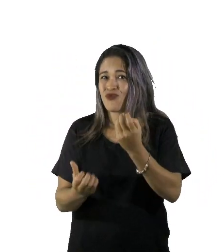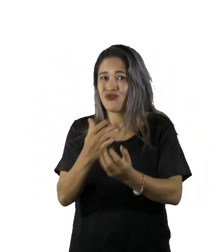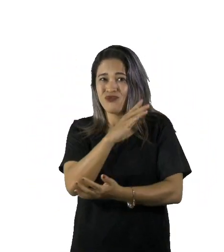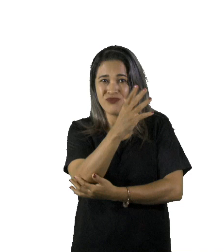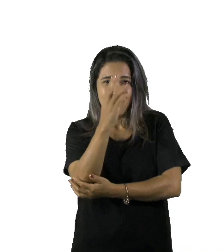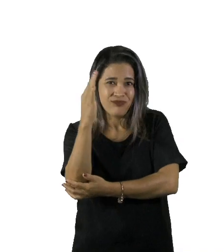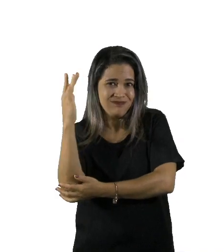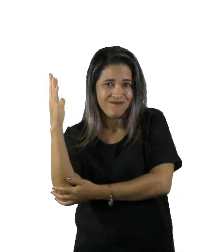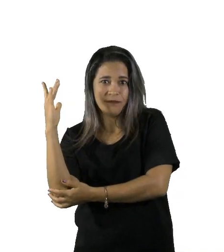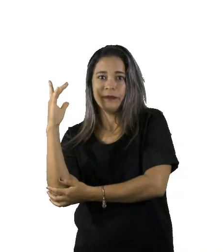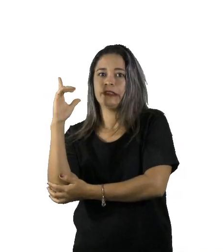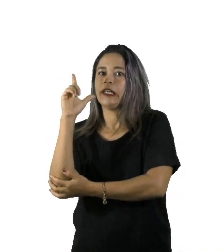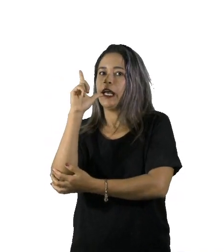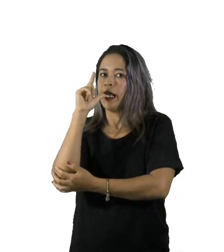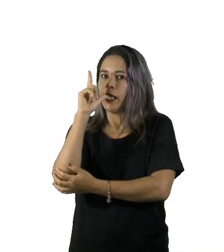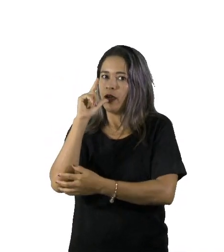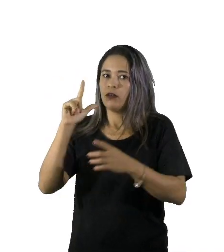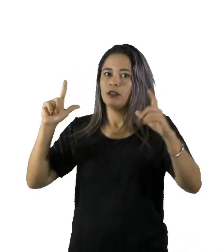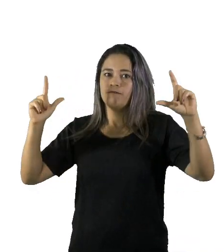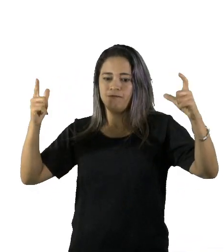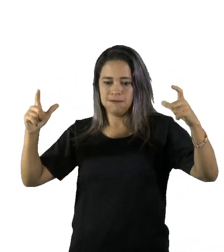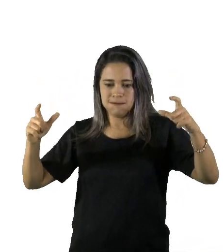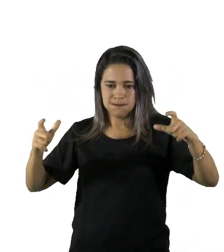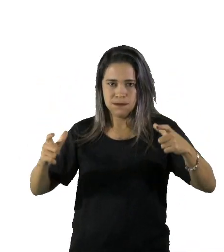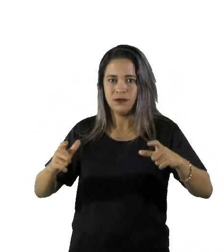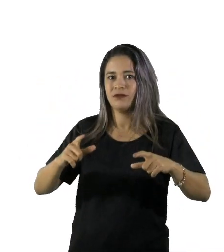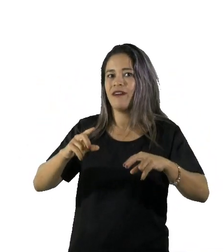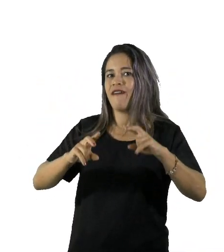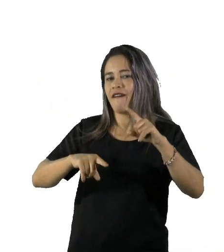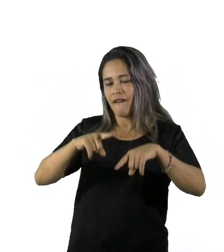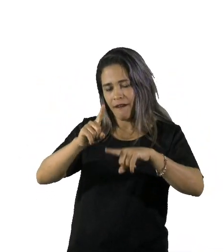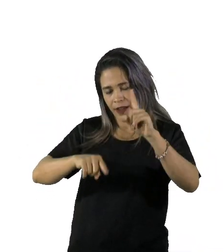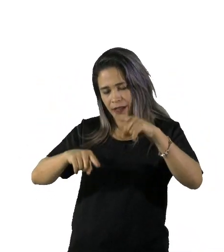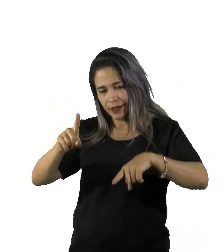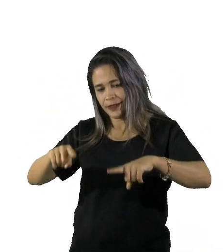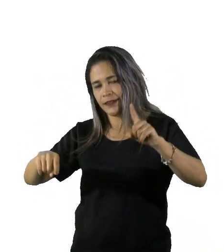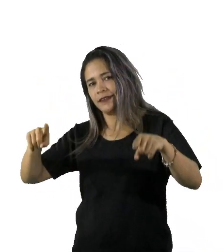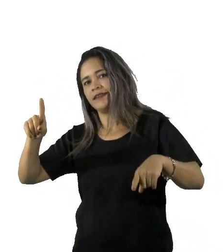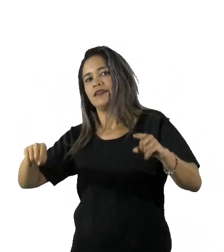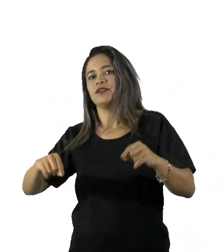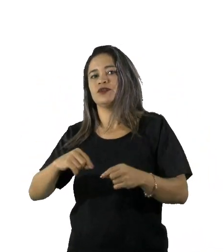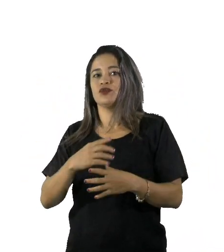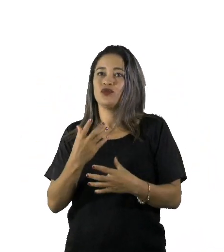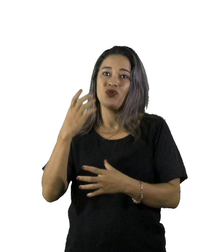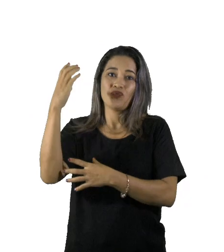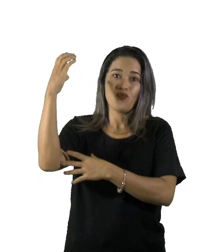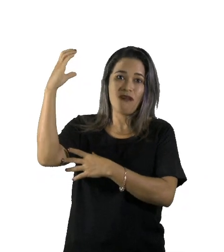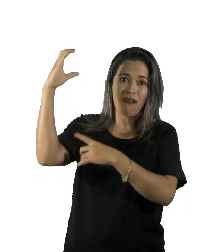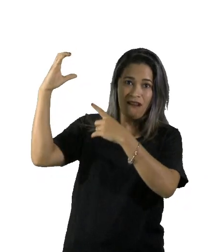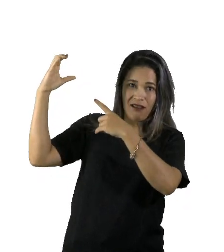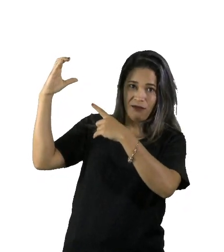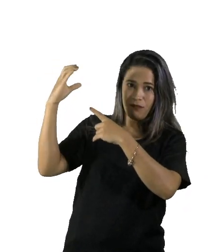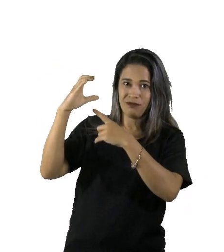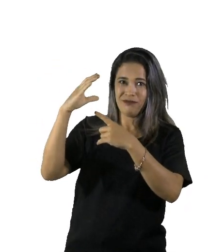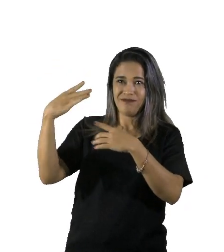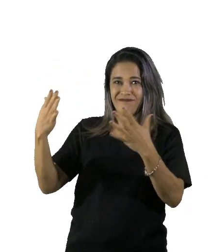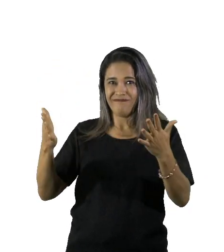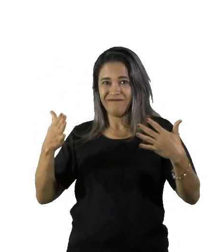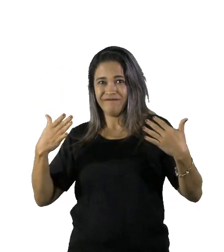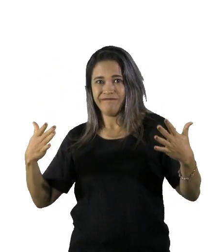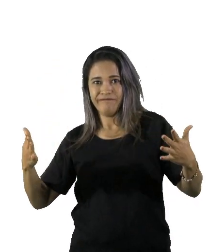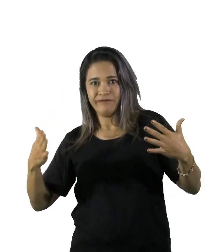essa quantidade de água também pode variar se o nosso clima e a forma como a gente está lidando com o